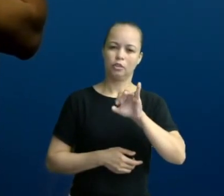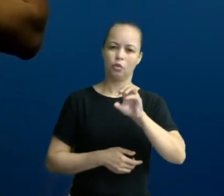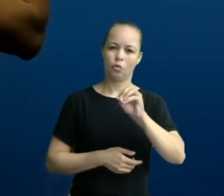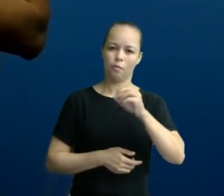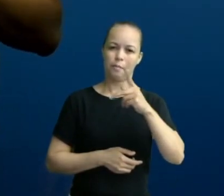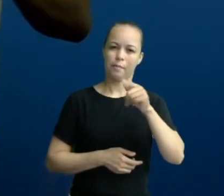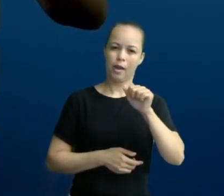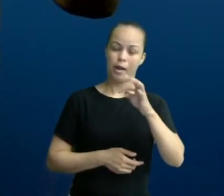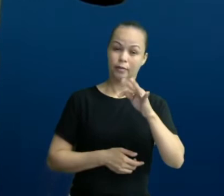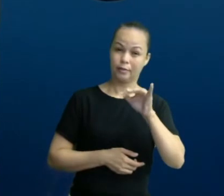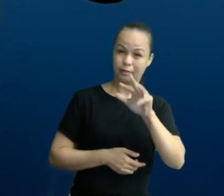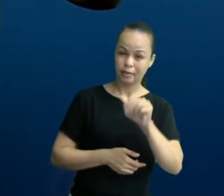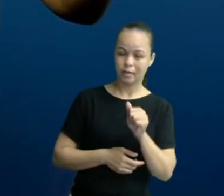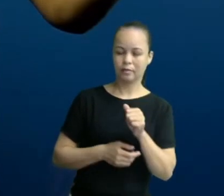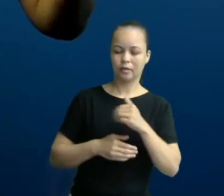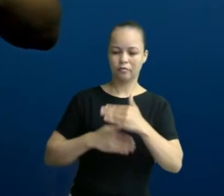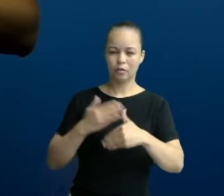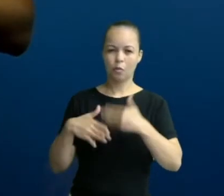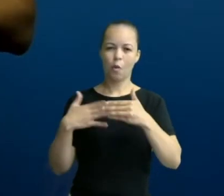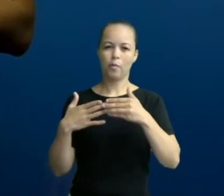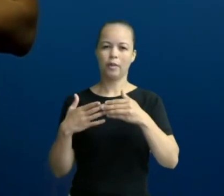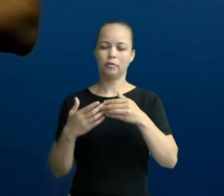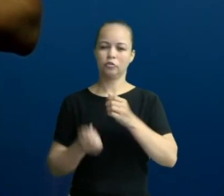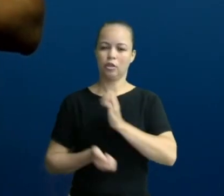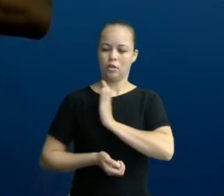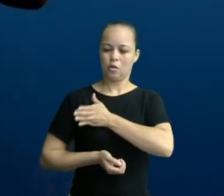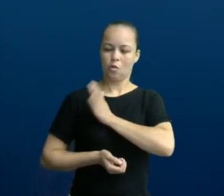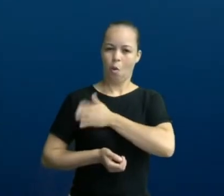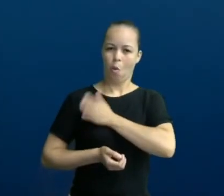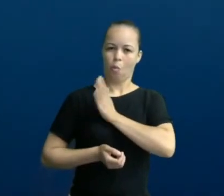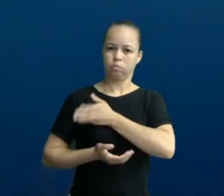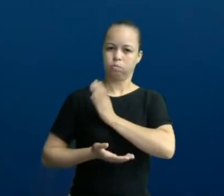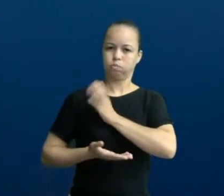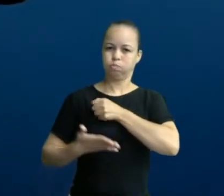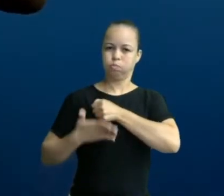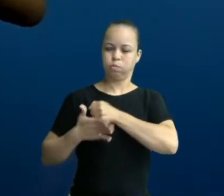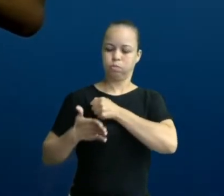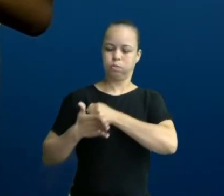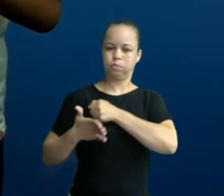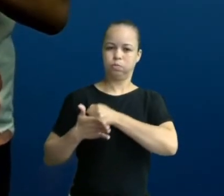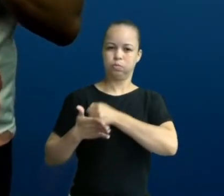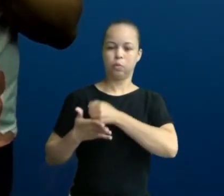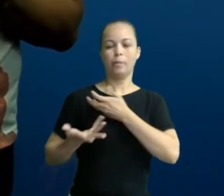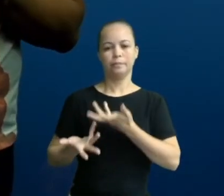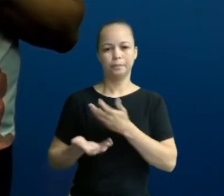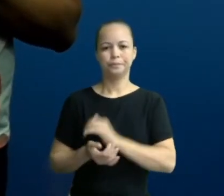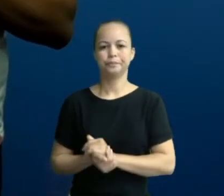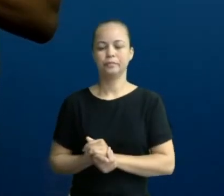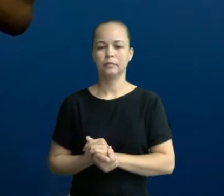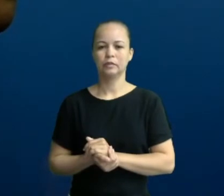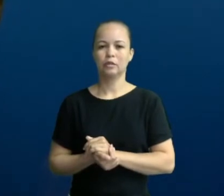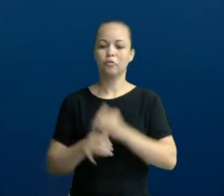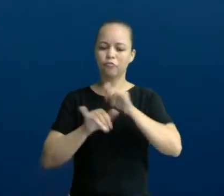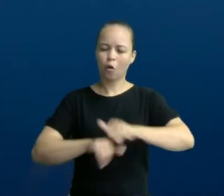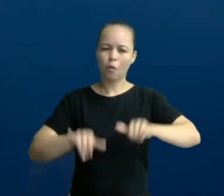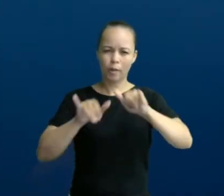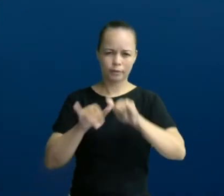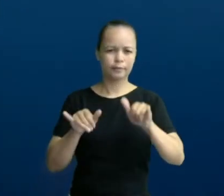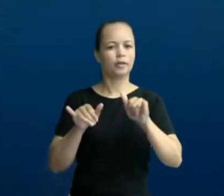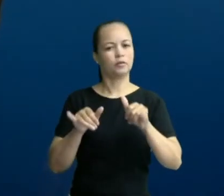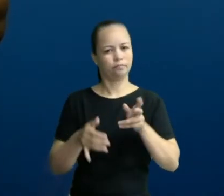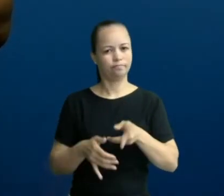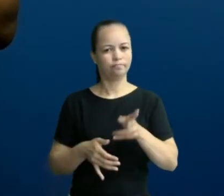uma insuficiência cardíaca, devido ao aumento exagerado do coração. Então, são informações, gente, que, não esqueçam, vão ter